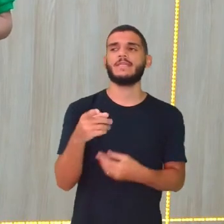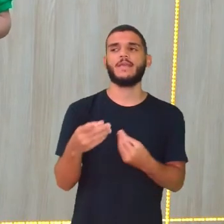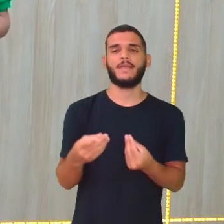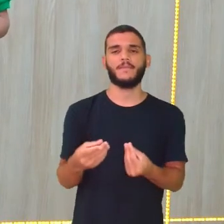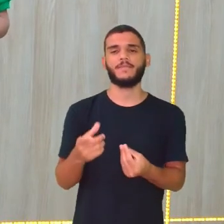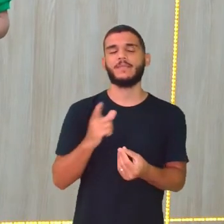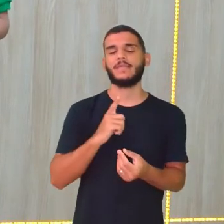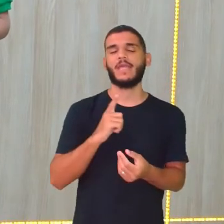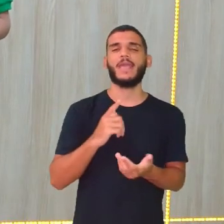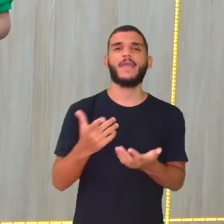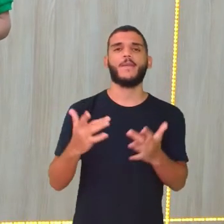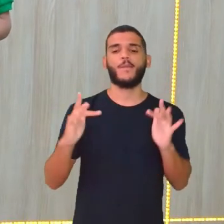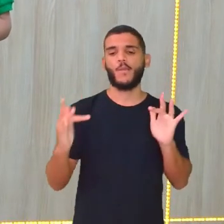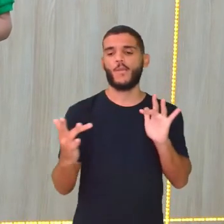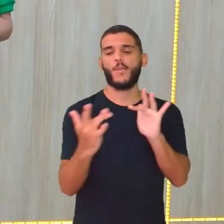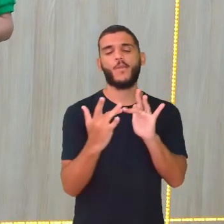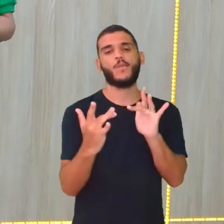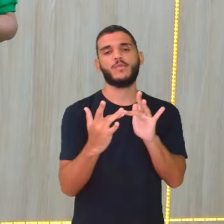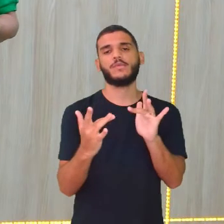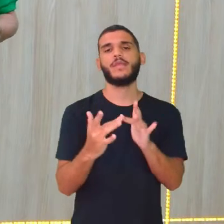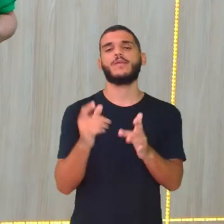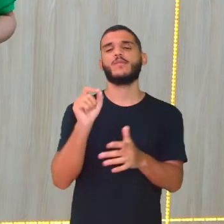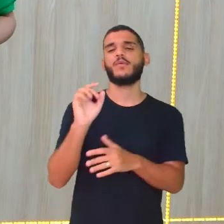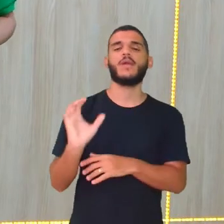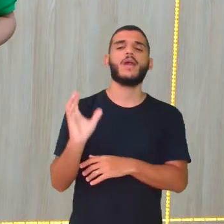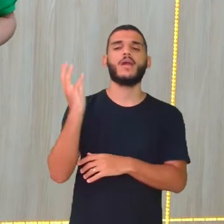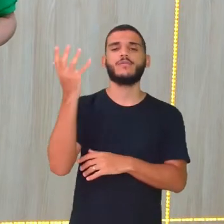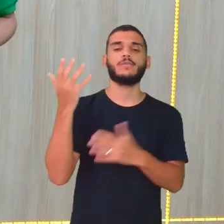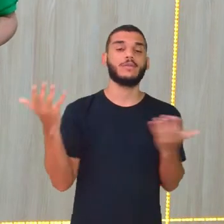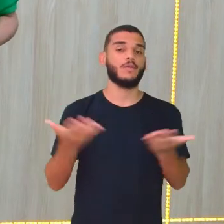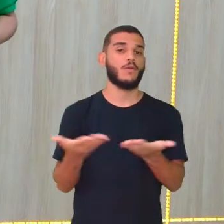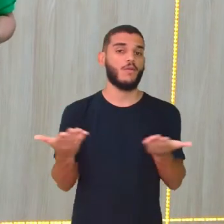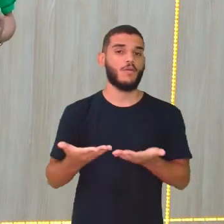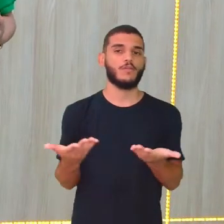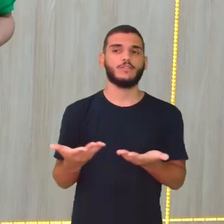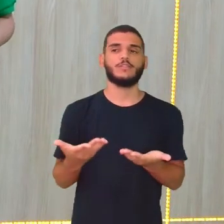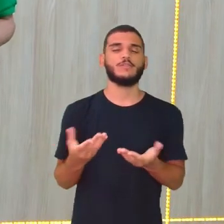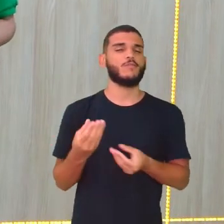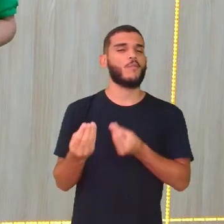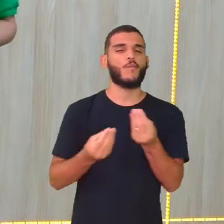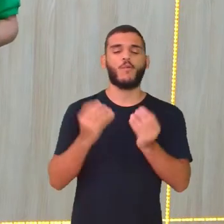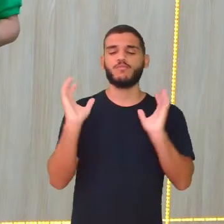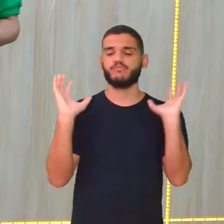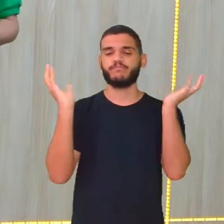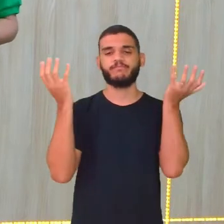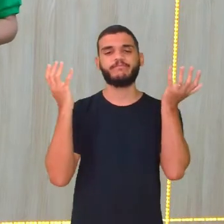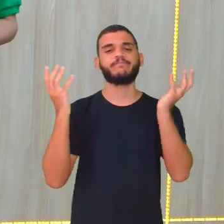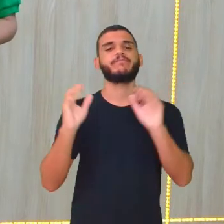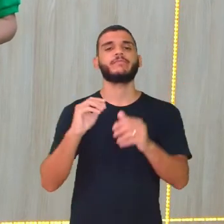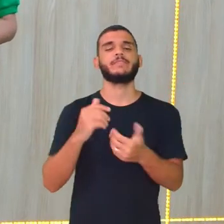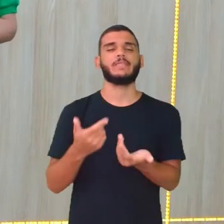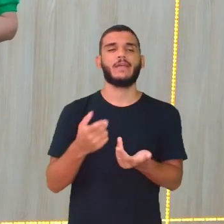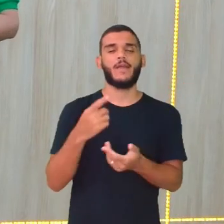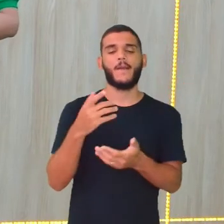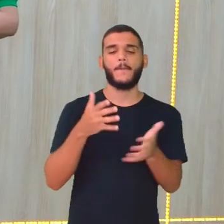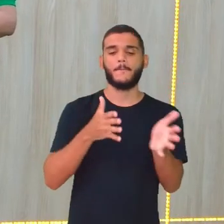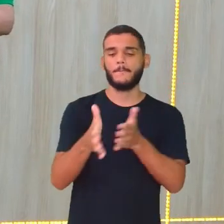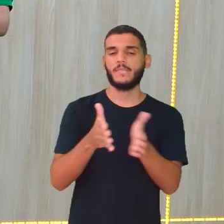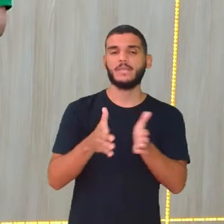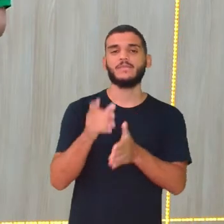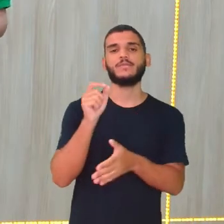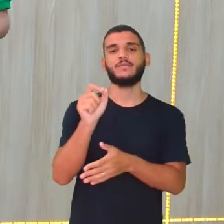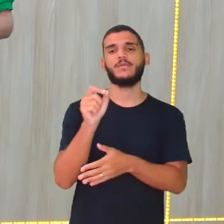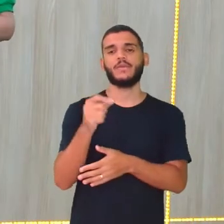uma relação, não é, do que está acontecendo hoje nas condições climáticas com o período